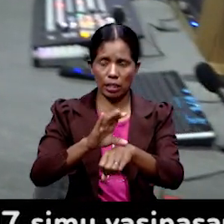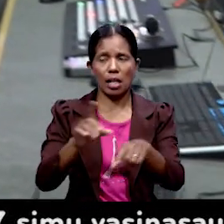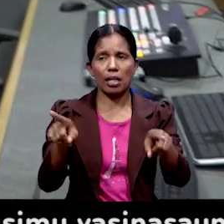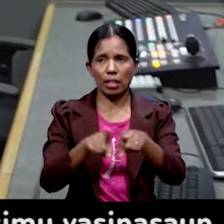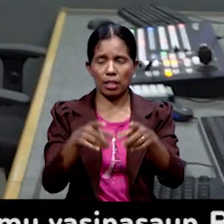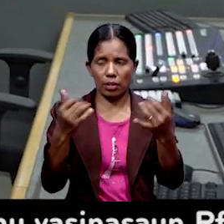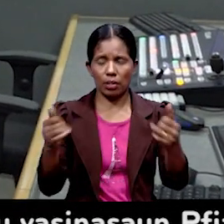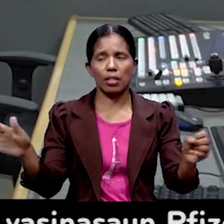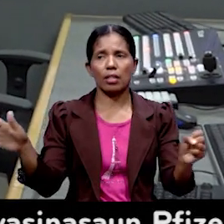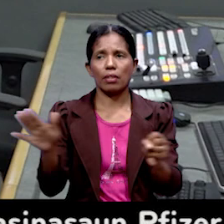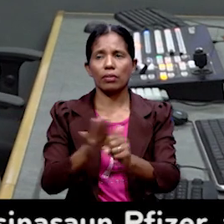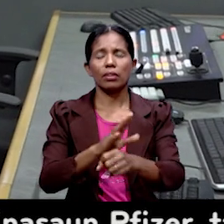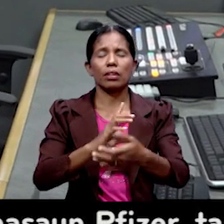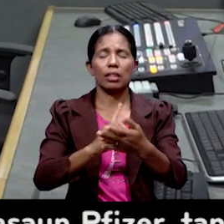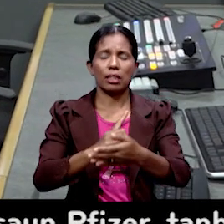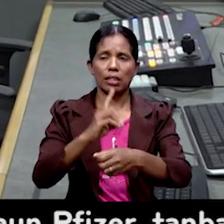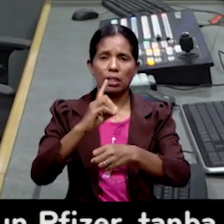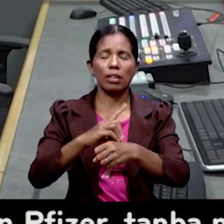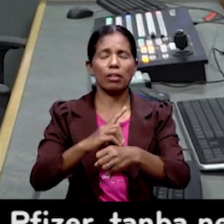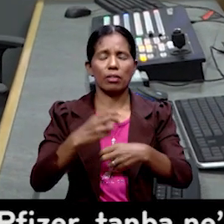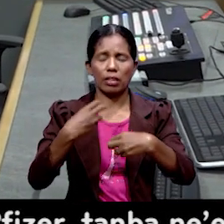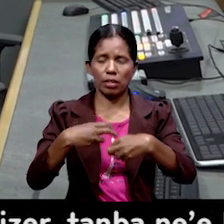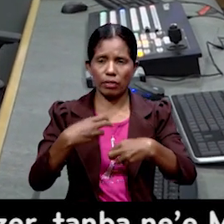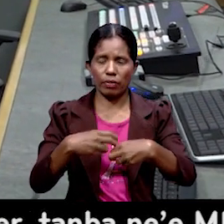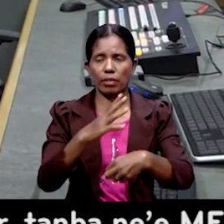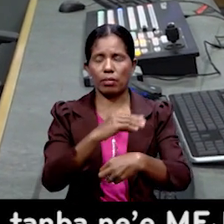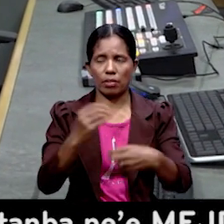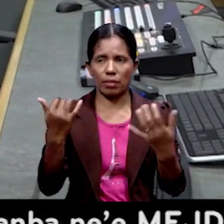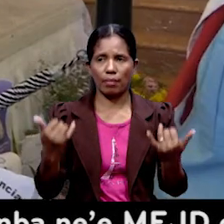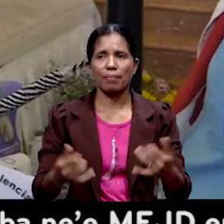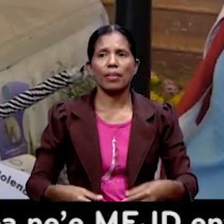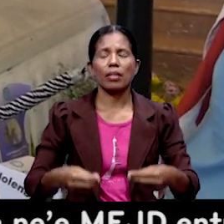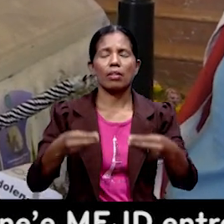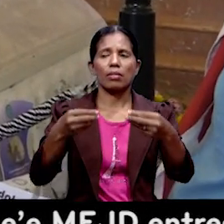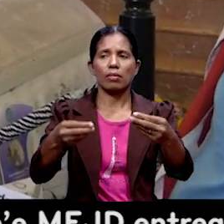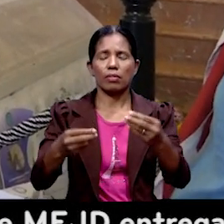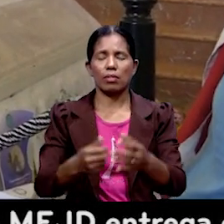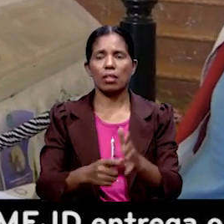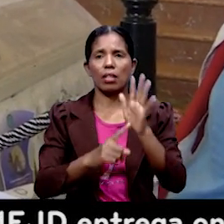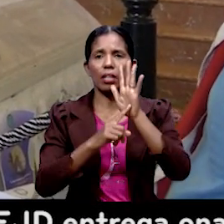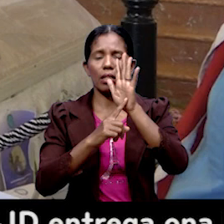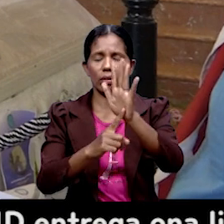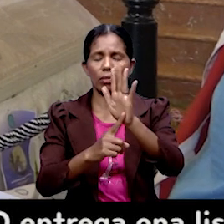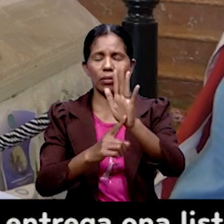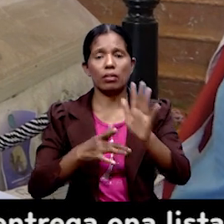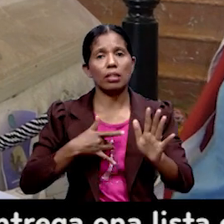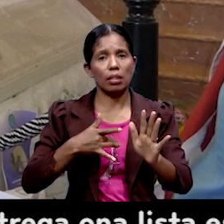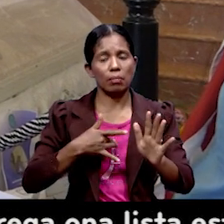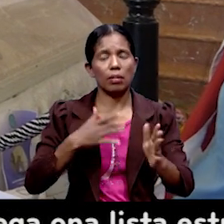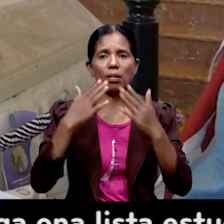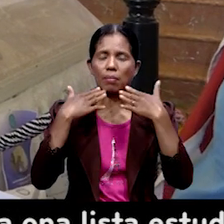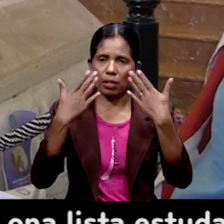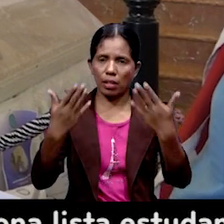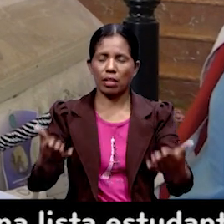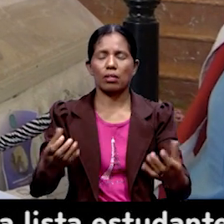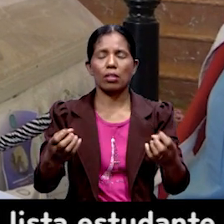nebe na konu o desafio modernidade. Com decoração nem no dar símbolo nem beha tudo sentimento agradecimento,